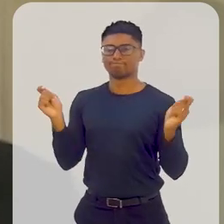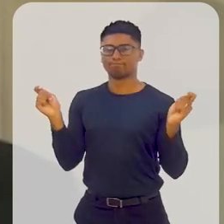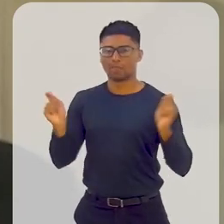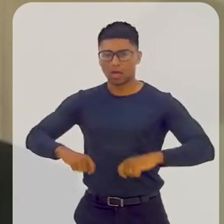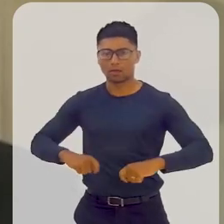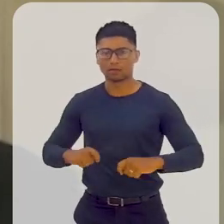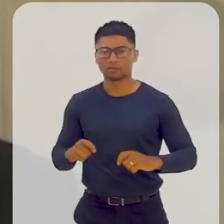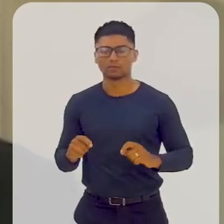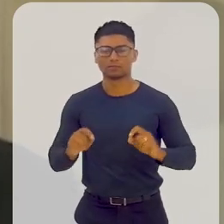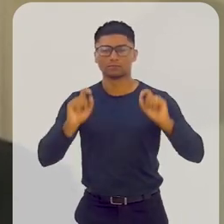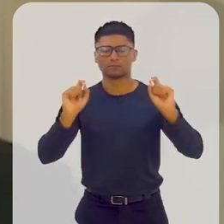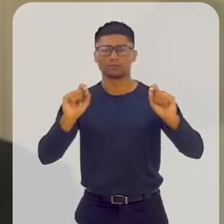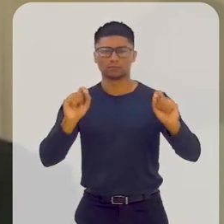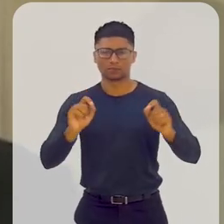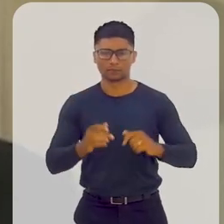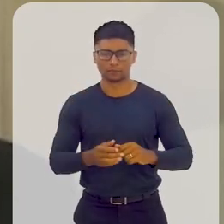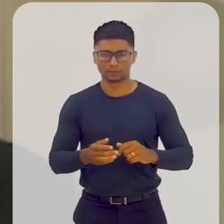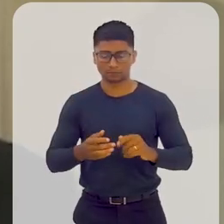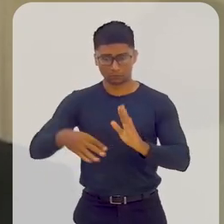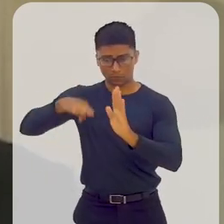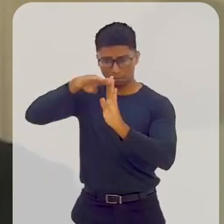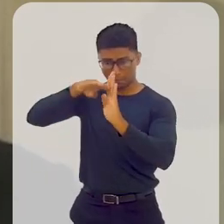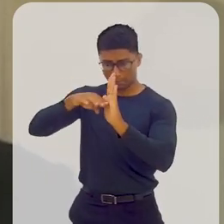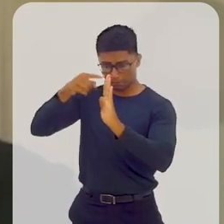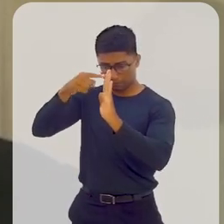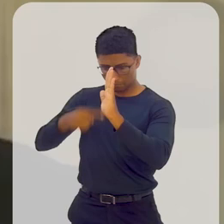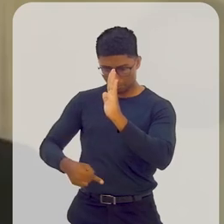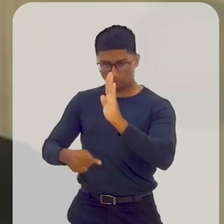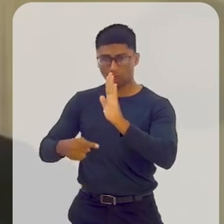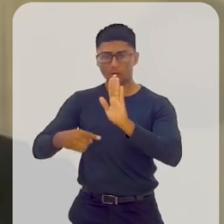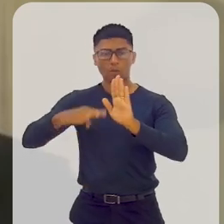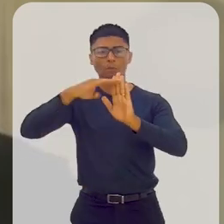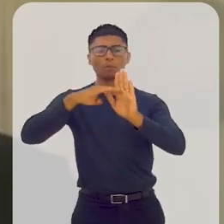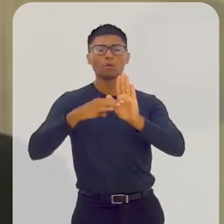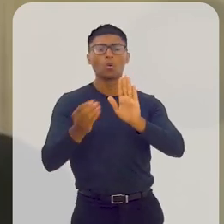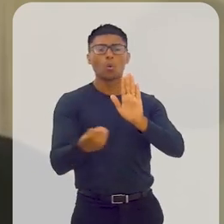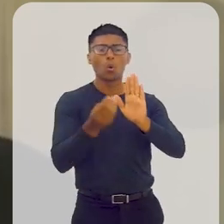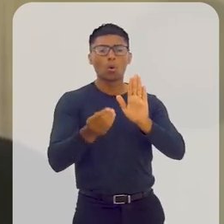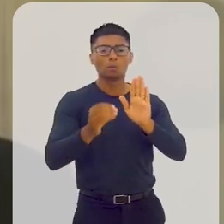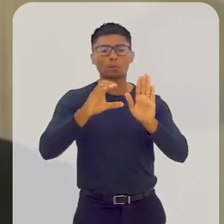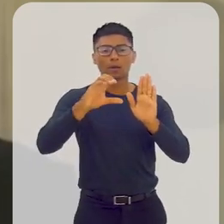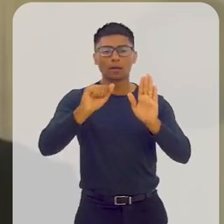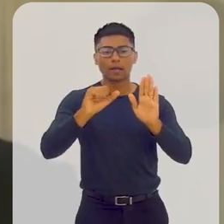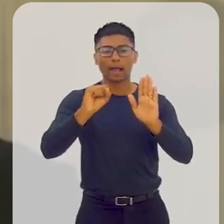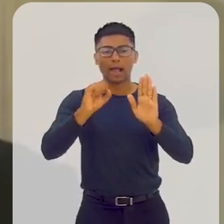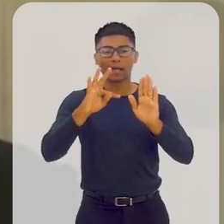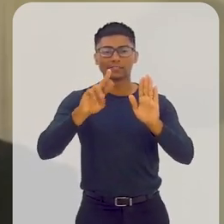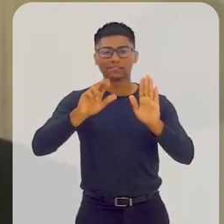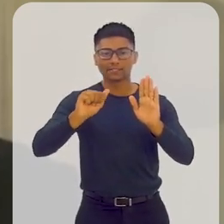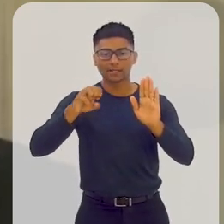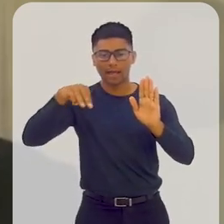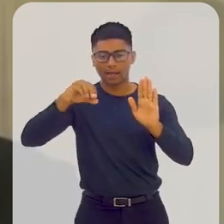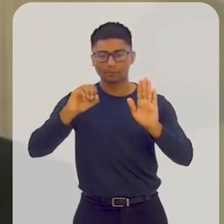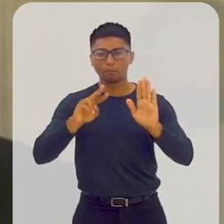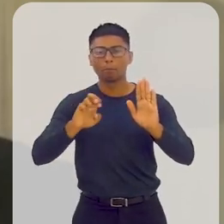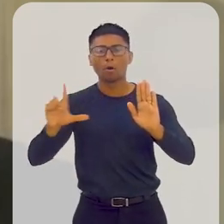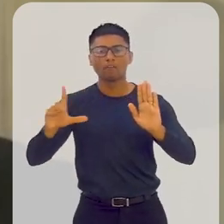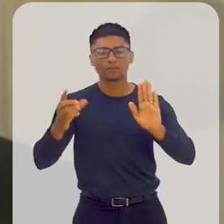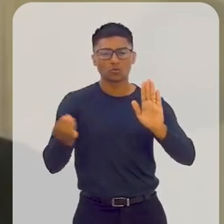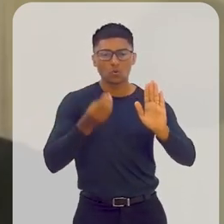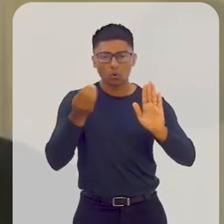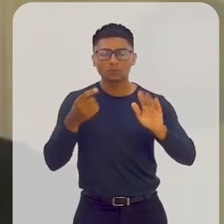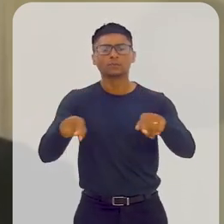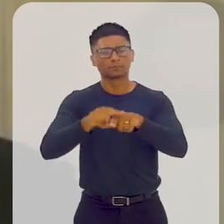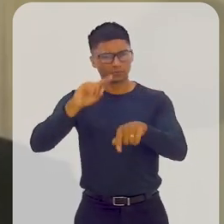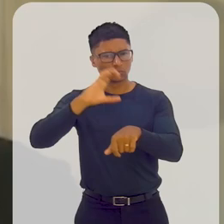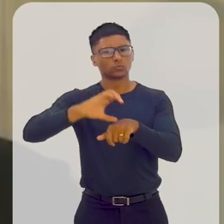que justamente ela orienta como se monta o castramóvel, né? Então, e